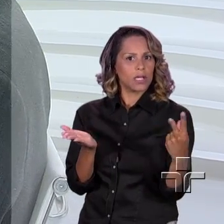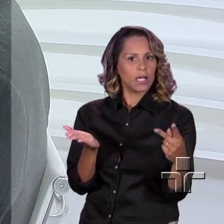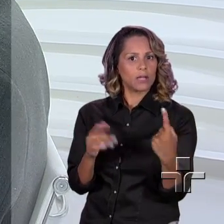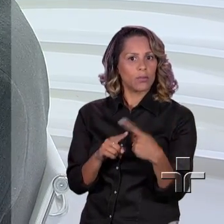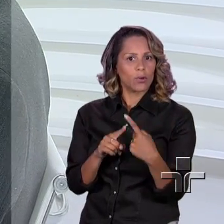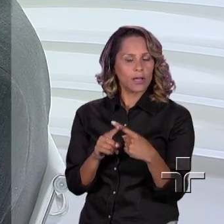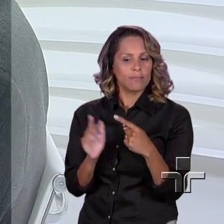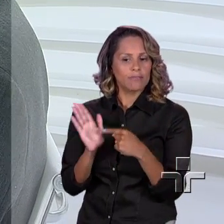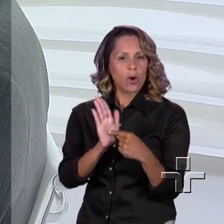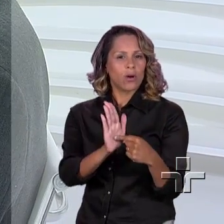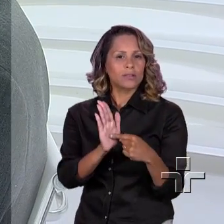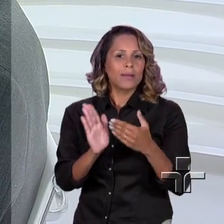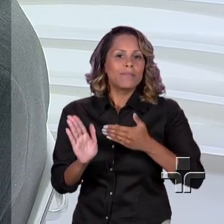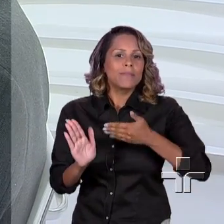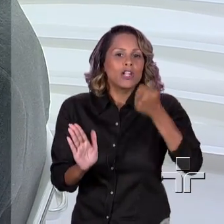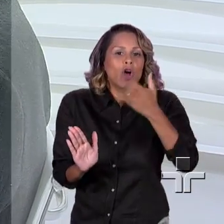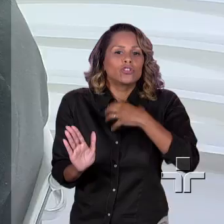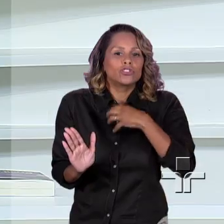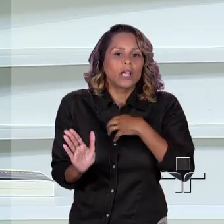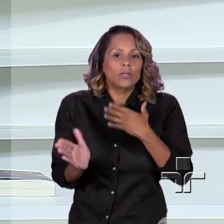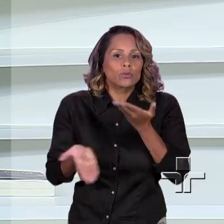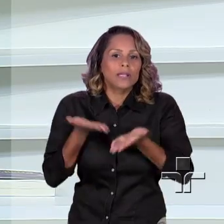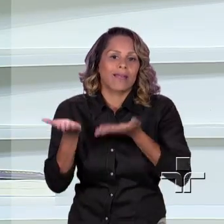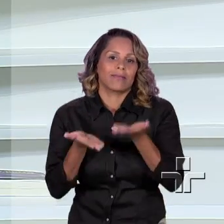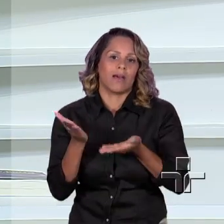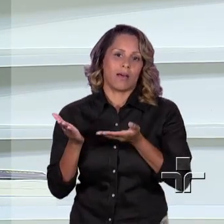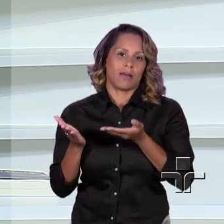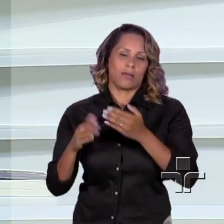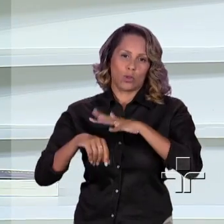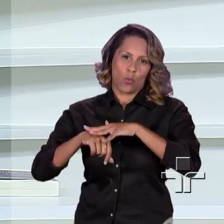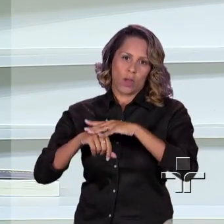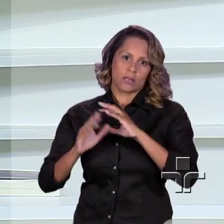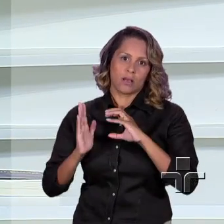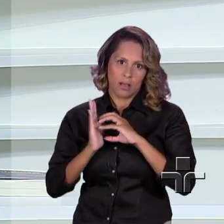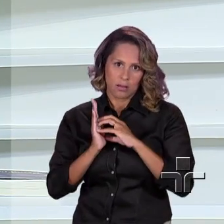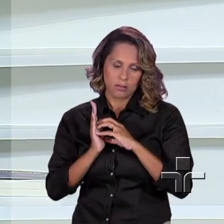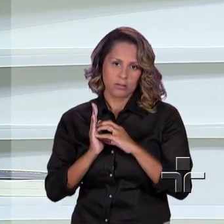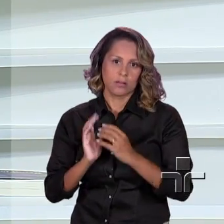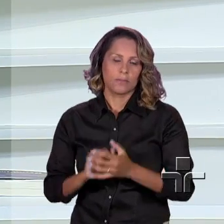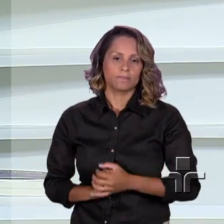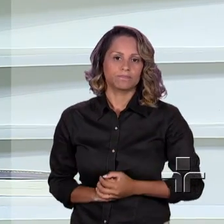resposta à doença. James, o Roldão quer fazer uma pergunta.